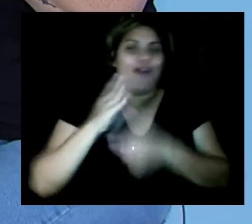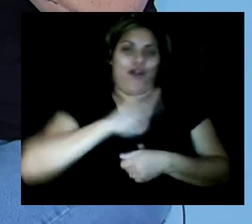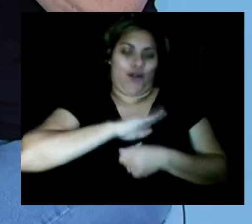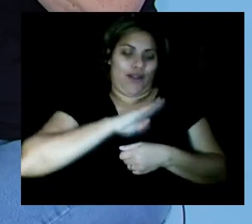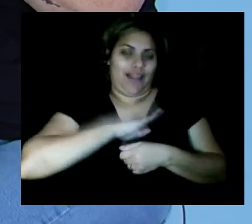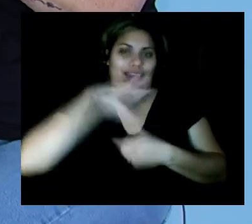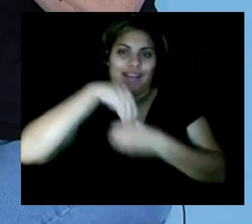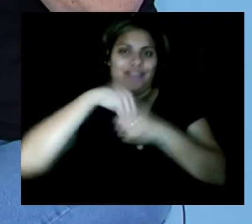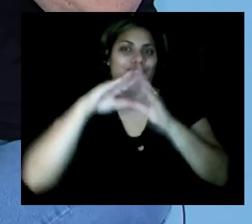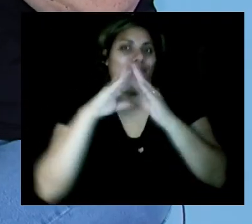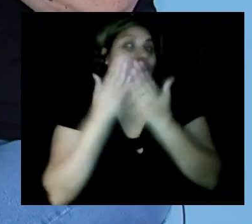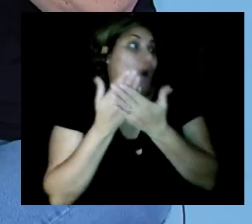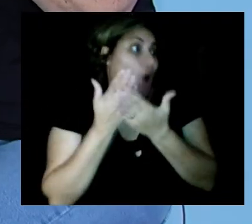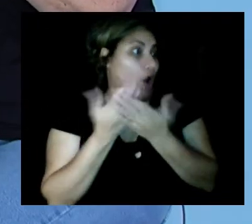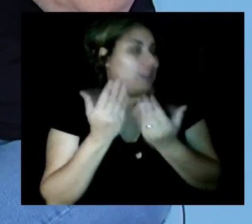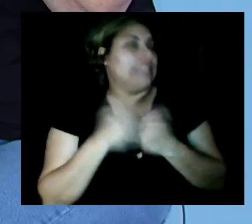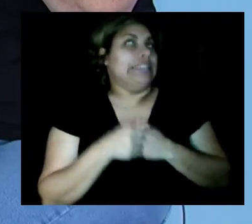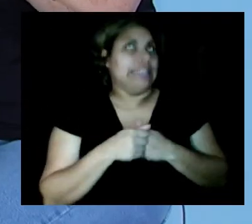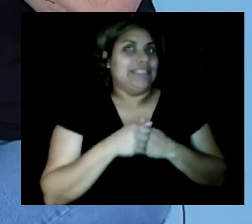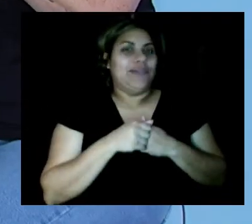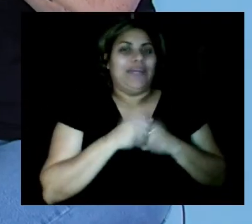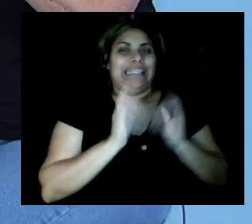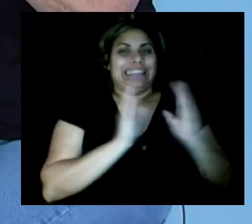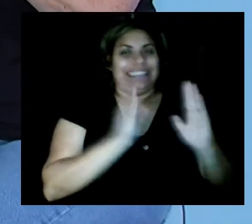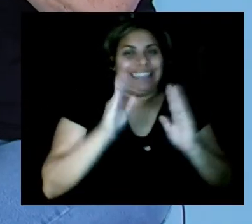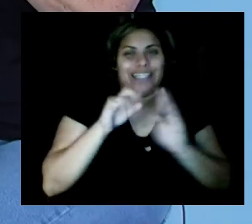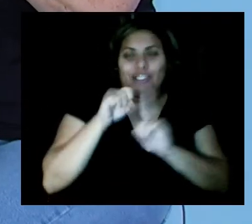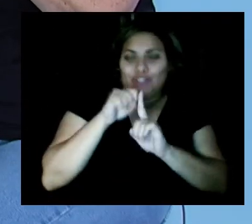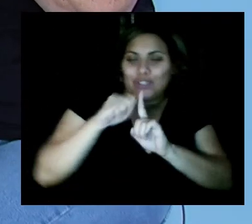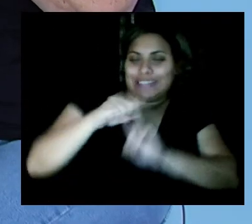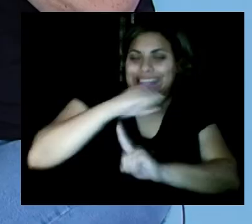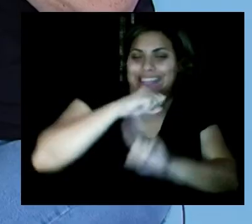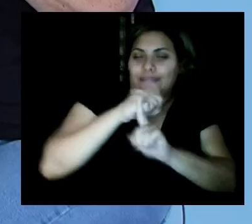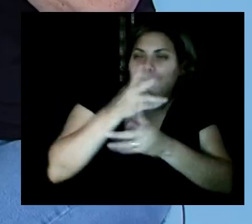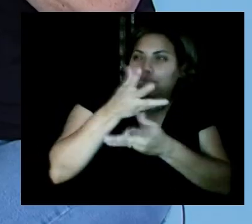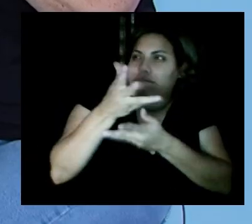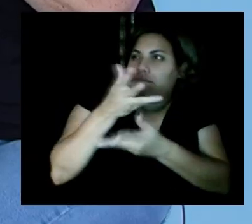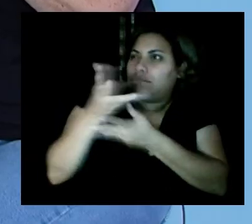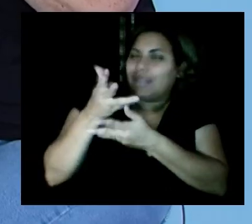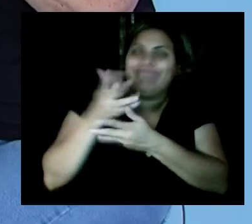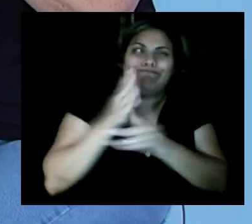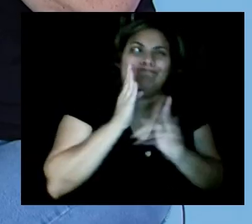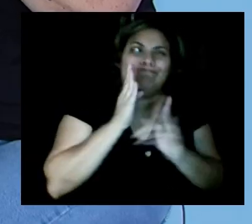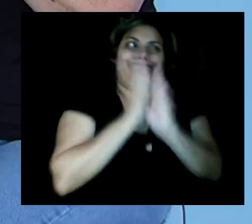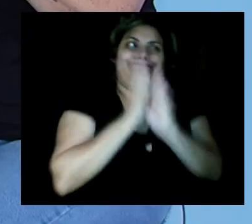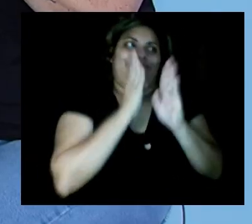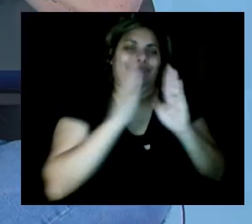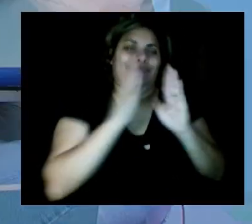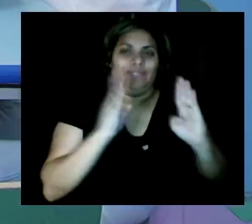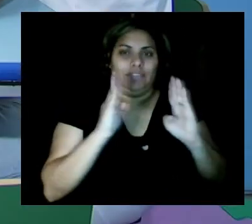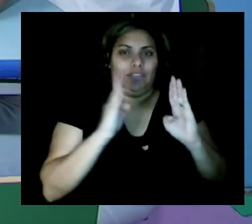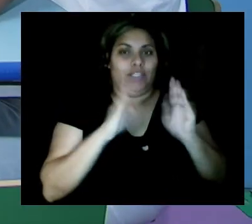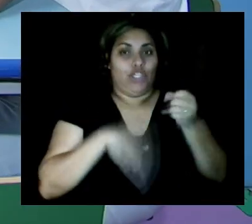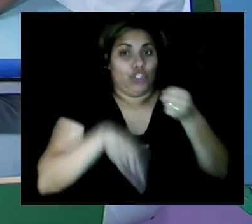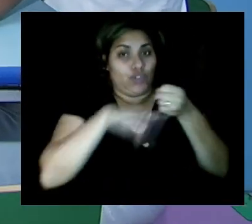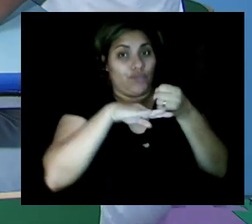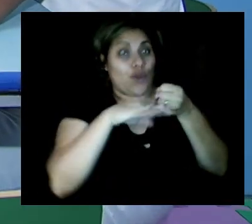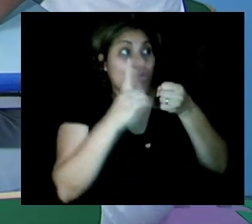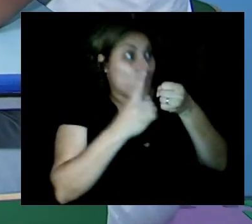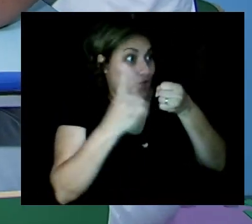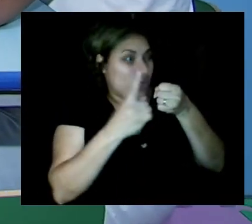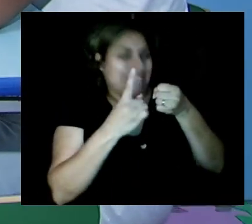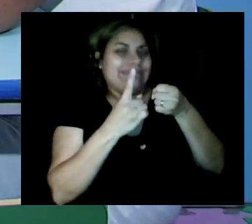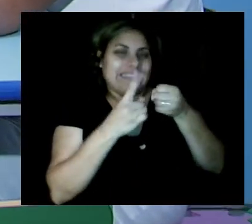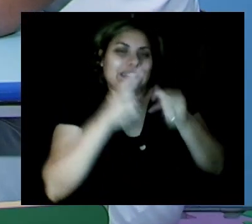escola. Então essa parte de sociabilidade pega bastante, né, no nível 1 de suporte. Nos outros níveis já é